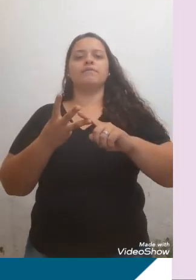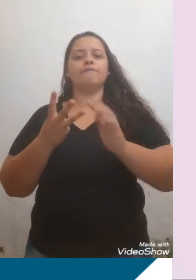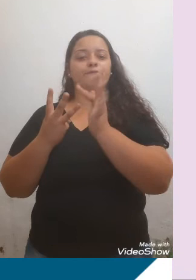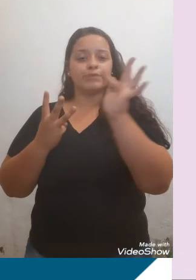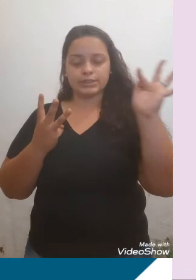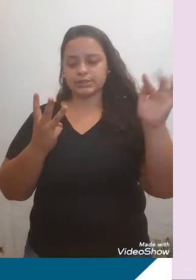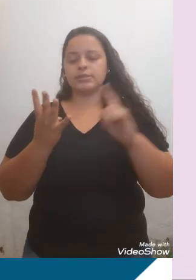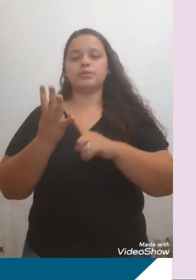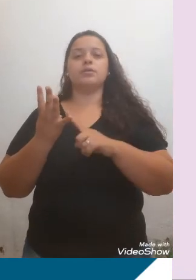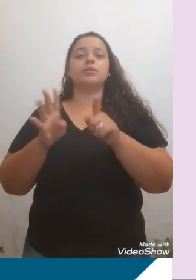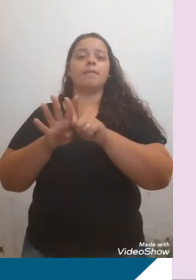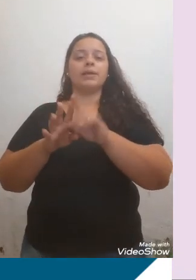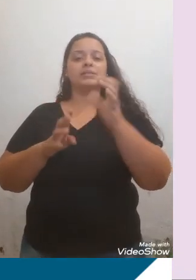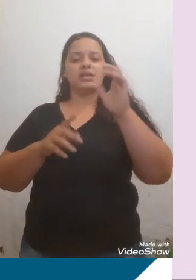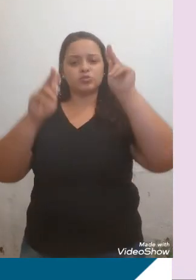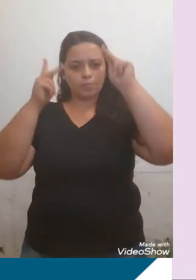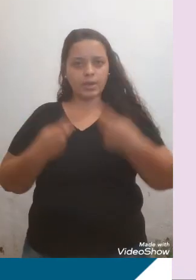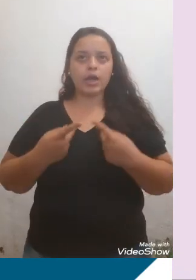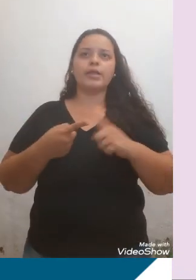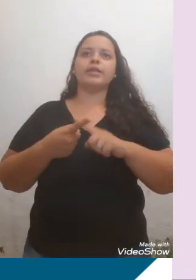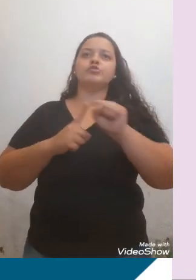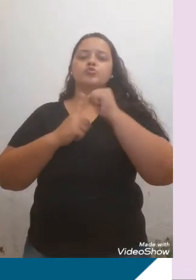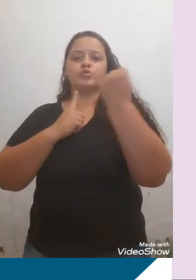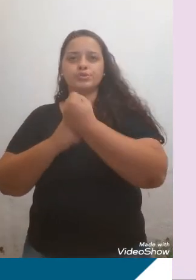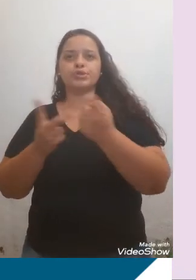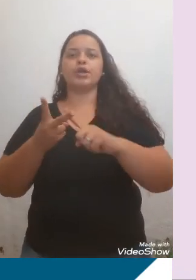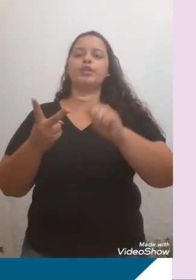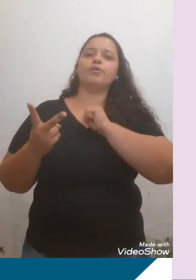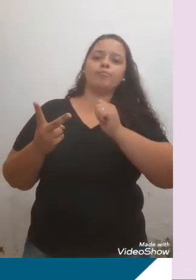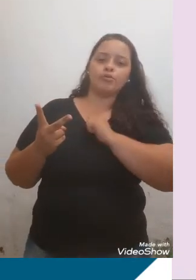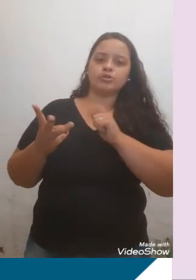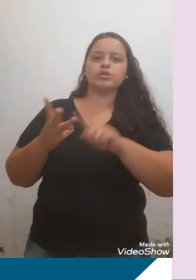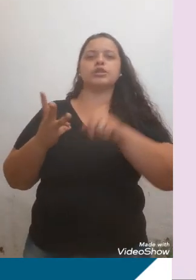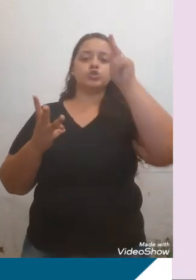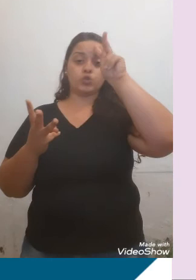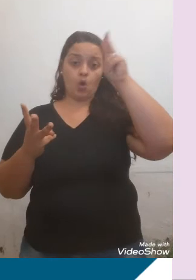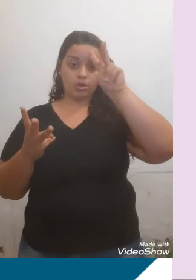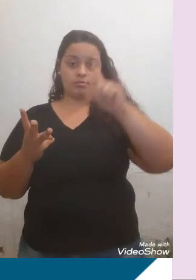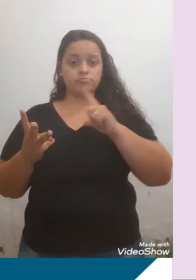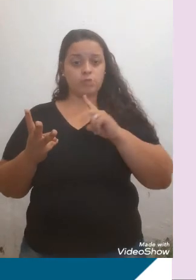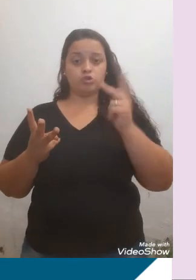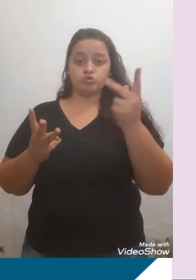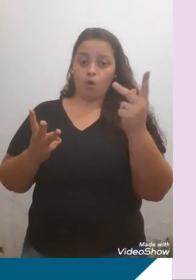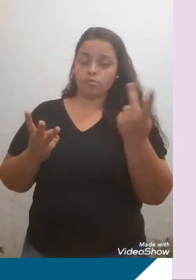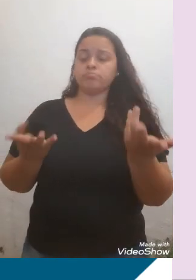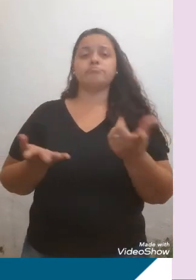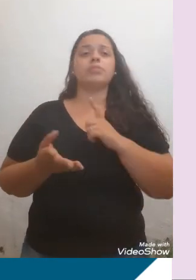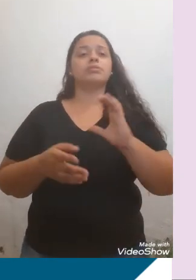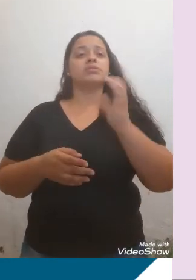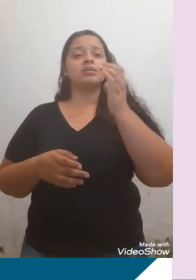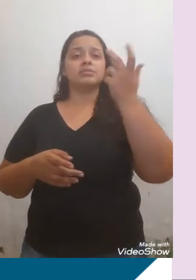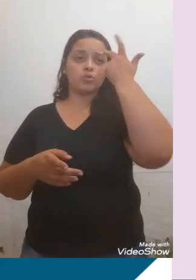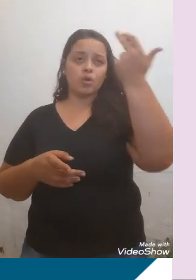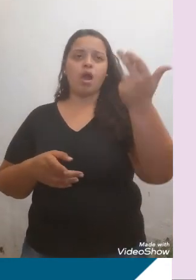física e também das ciências humanas, como a sociologia, a antropologia e a história. Bem, as ciências naturais,